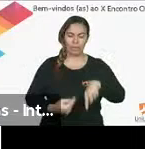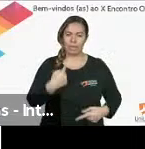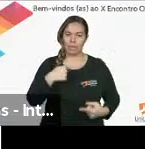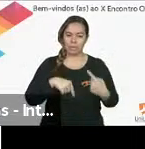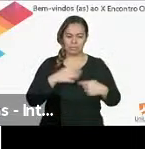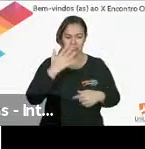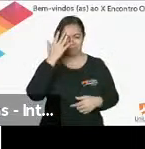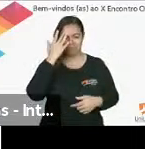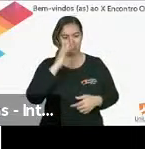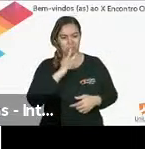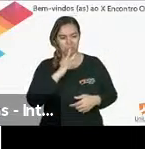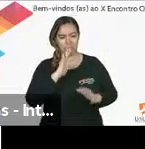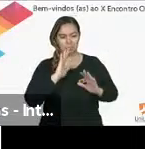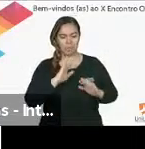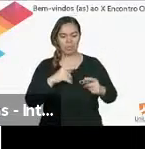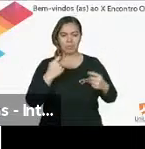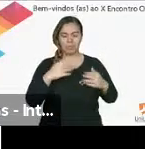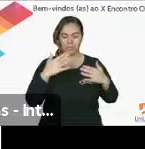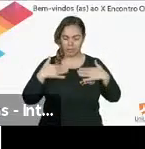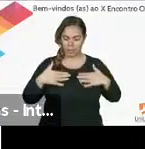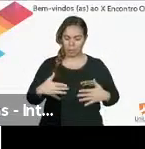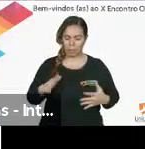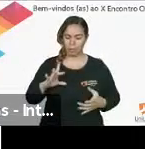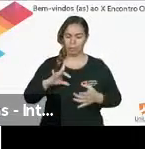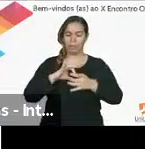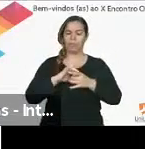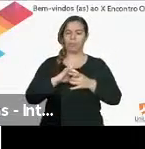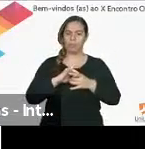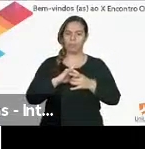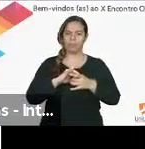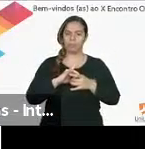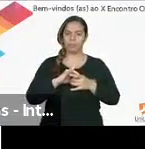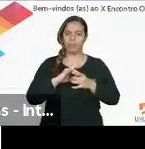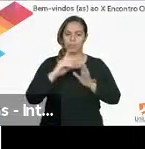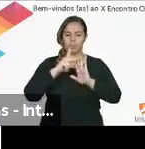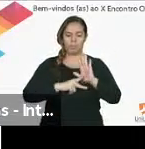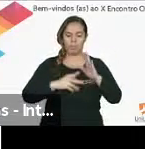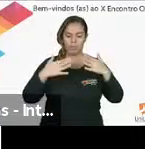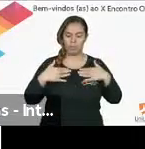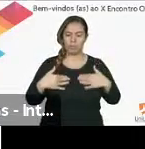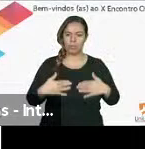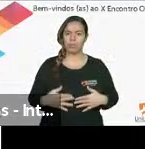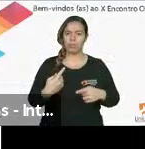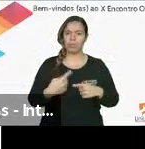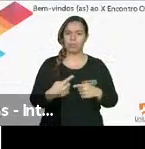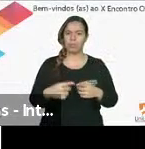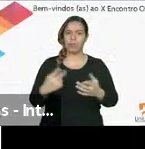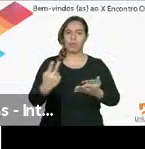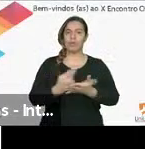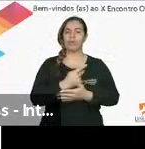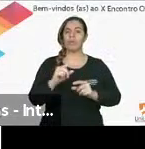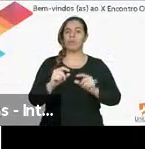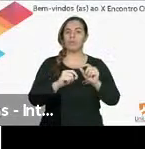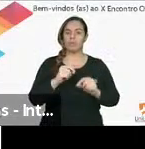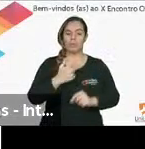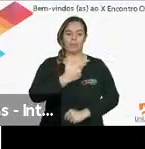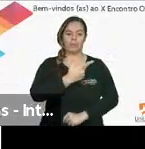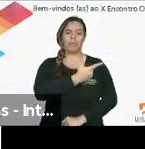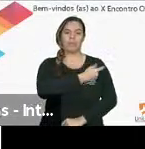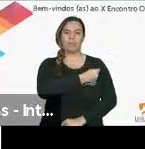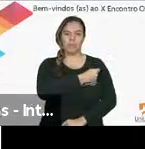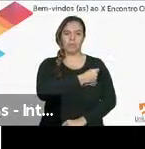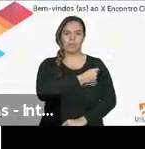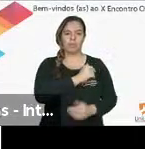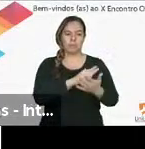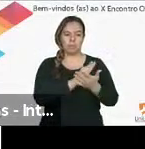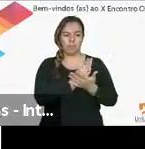sem entender o corpo, o plano de construção do corpo, porque o que acontece é que a vacina